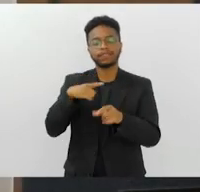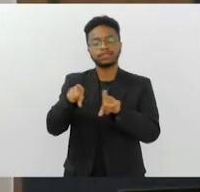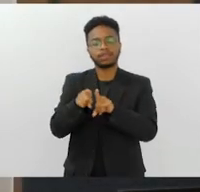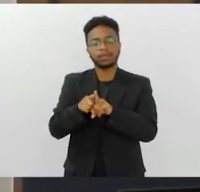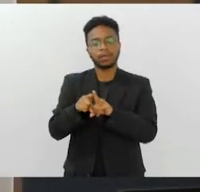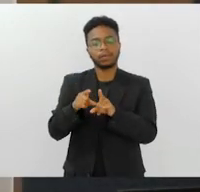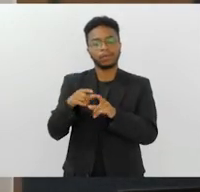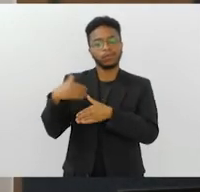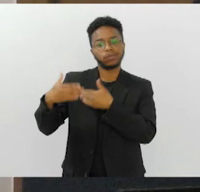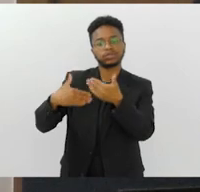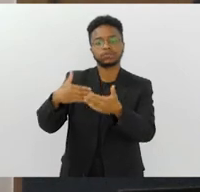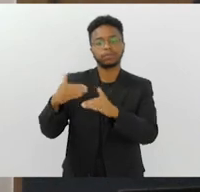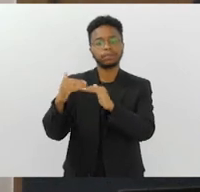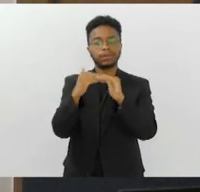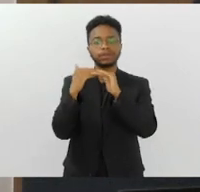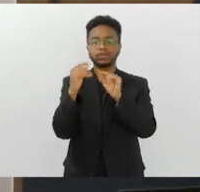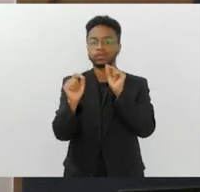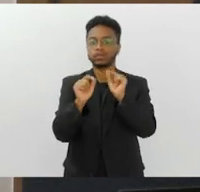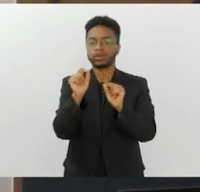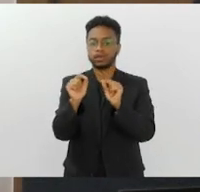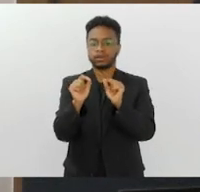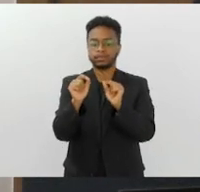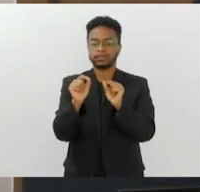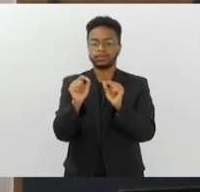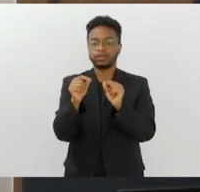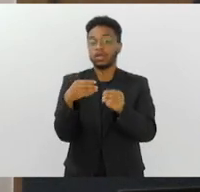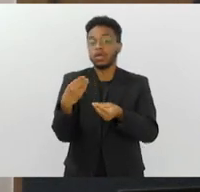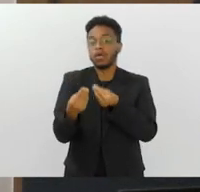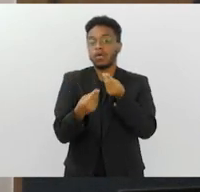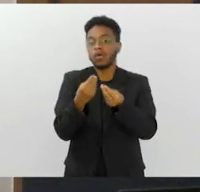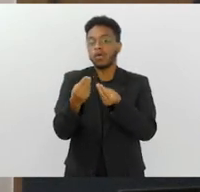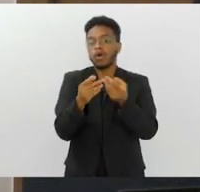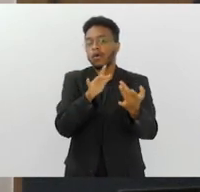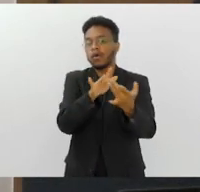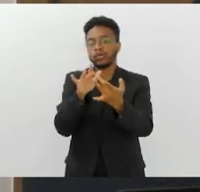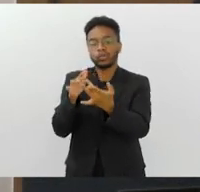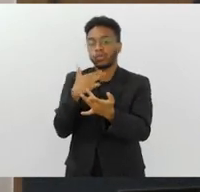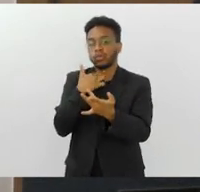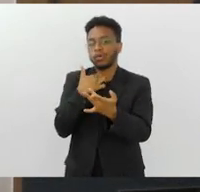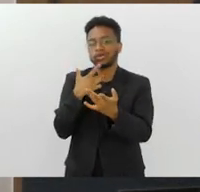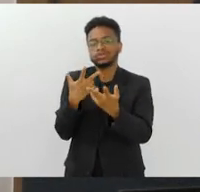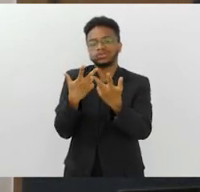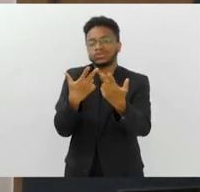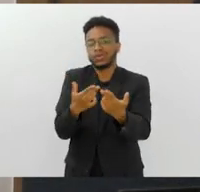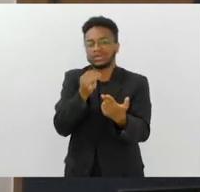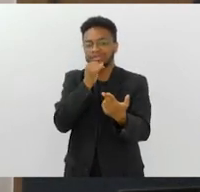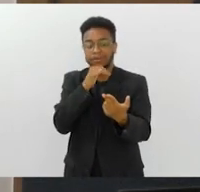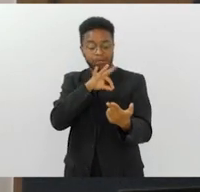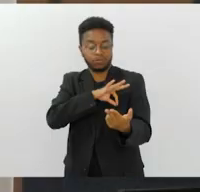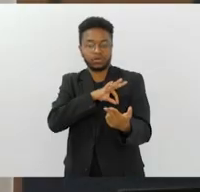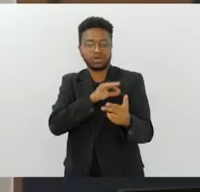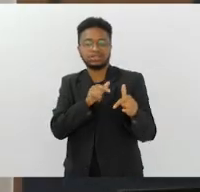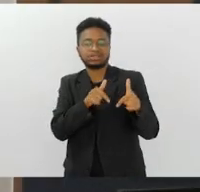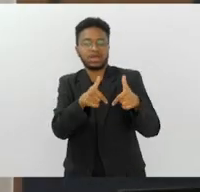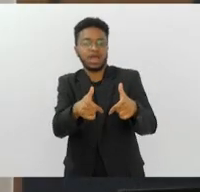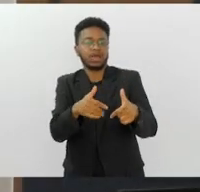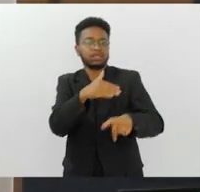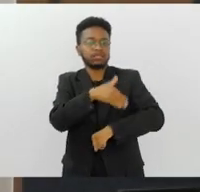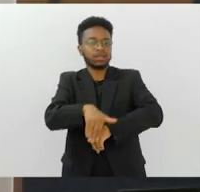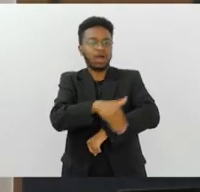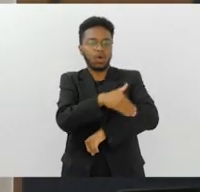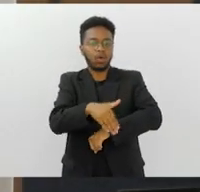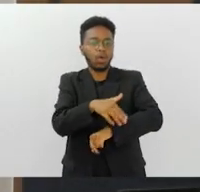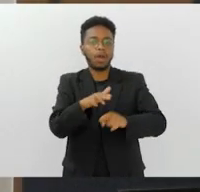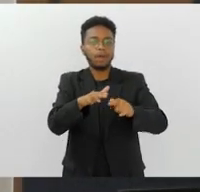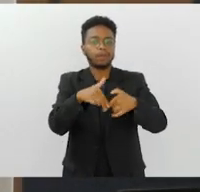operacional padrão que é o quê abordagem nesses casos não pode ser igual a abordagem que o policial faz comumente na rua baseada